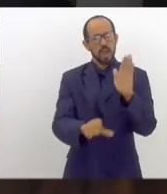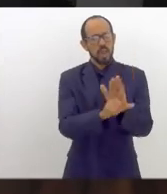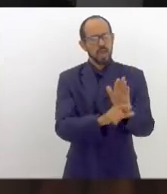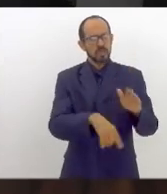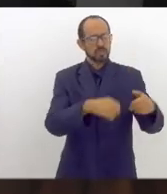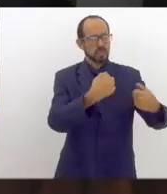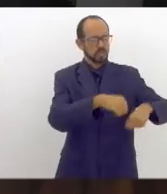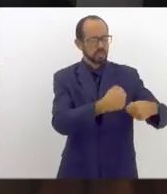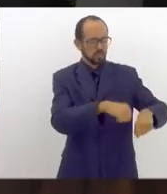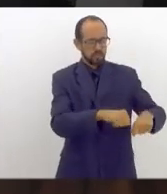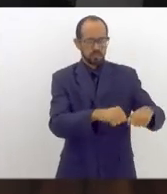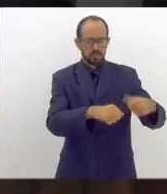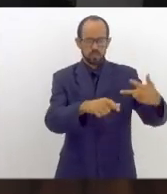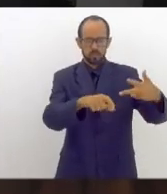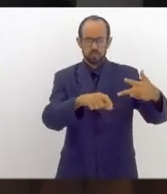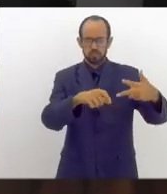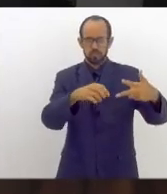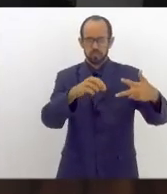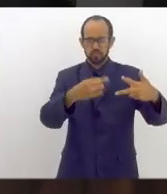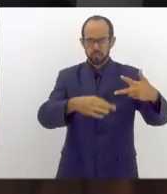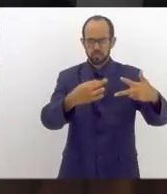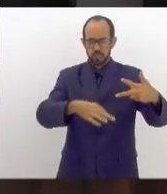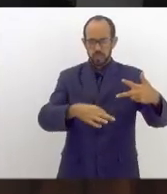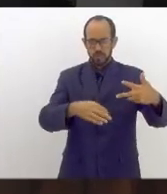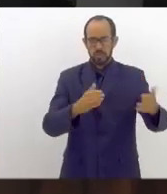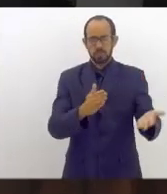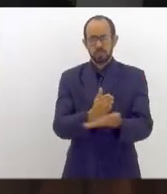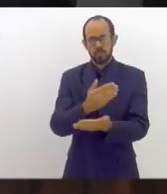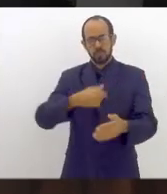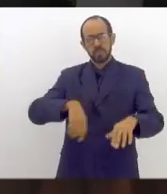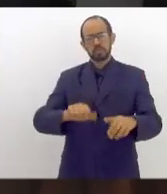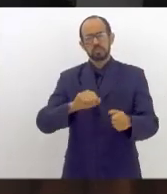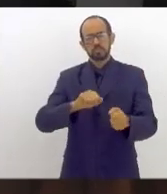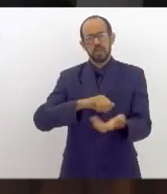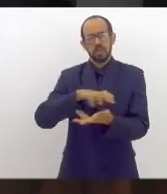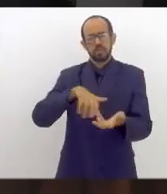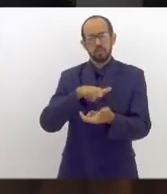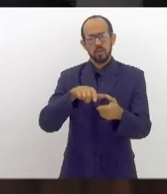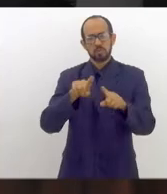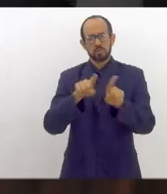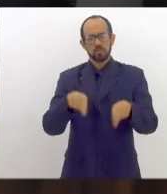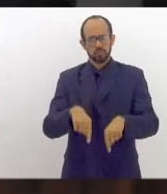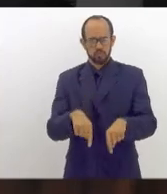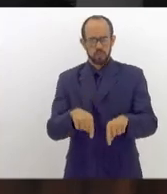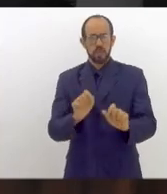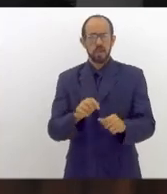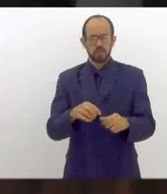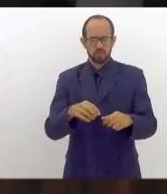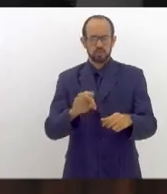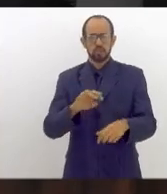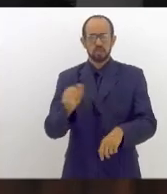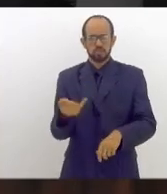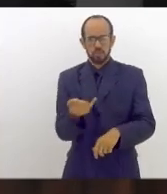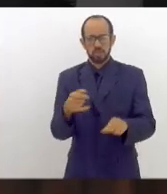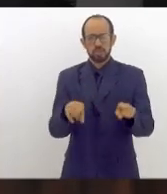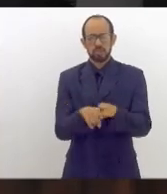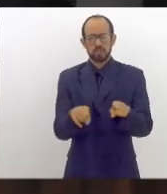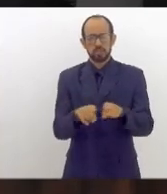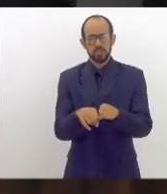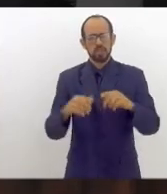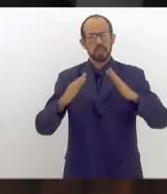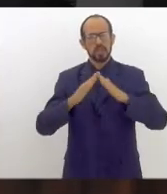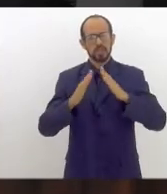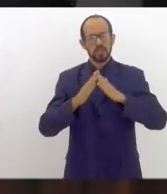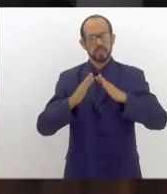provamos por exemplo a restituição do quadro de pessoal do tribunal de justiça votamos a criação do programa de residência jurídica